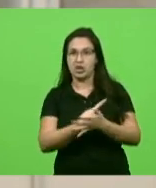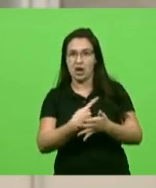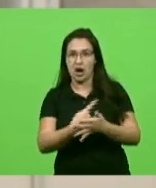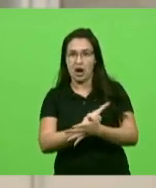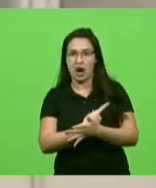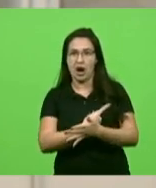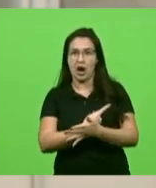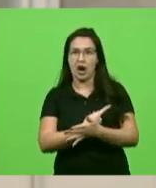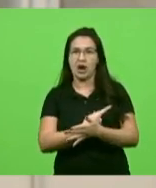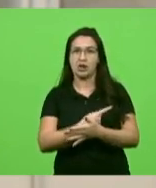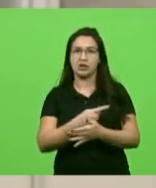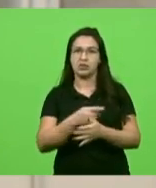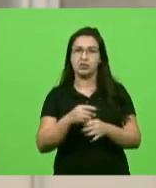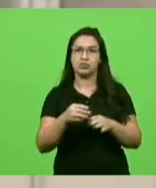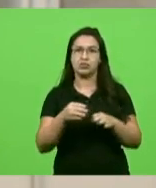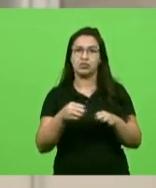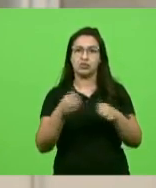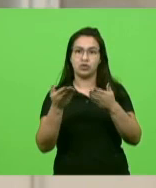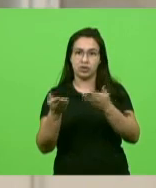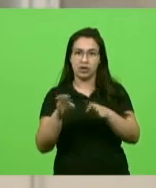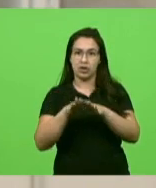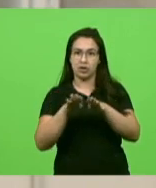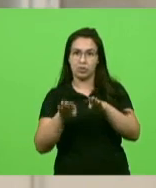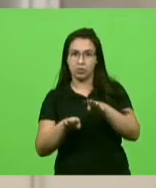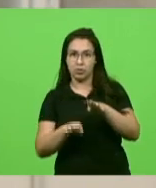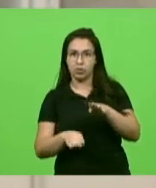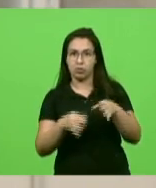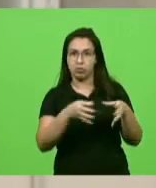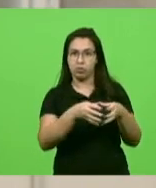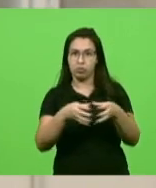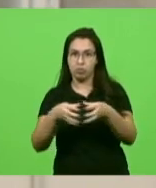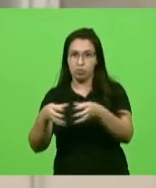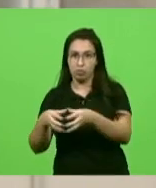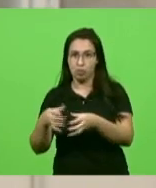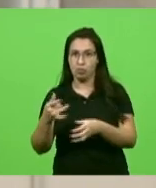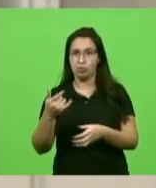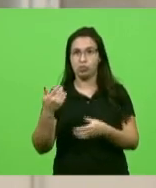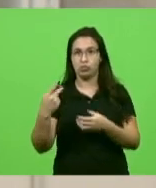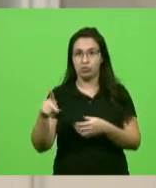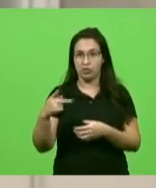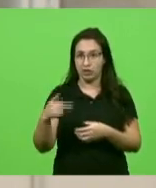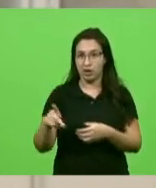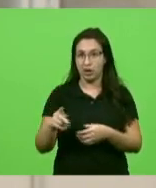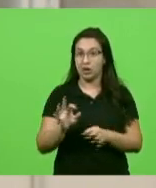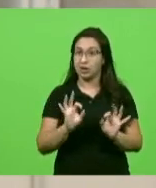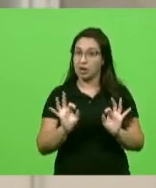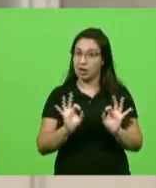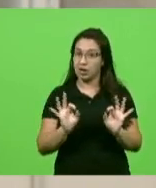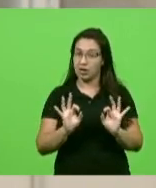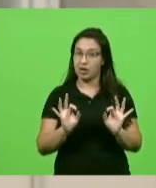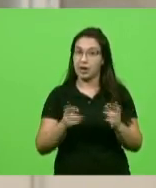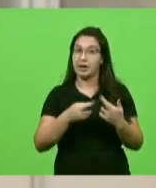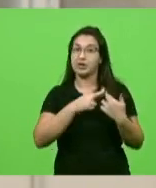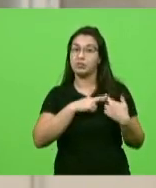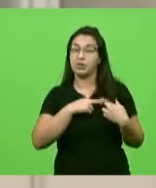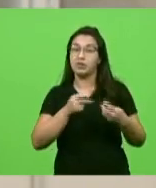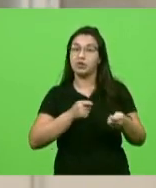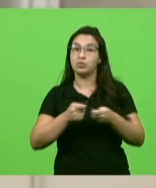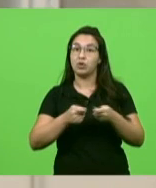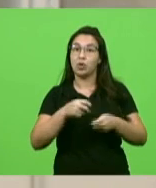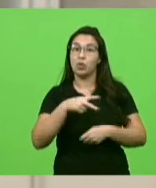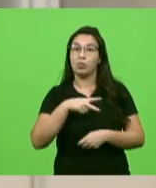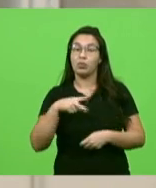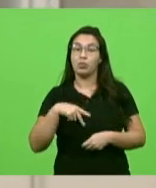praticados nas instâncias inferiores hierarquicamente subordinados a responsabilidade do administrador público